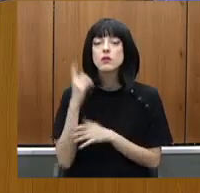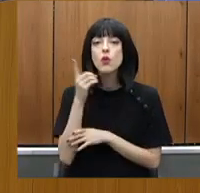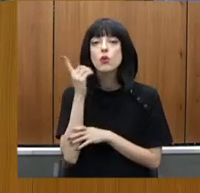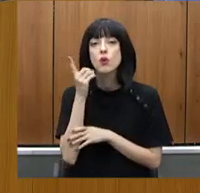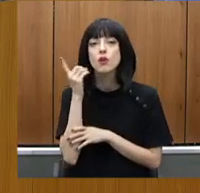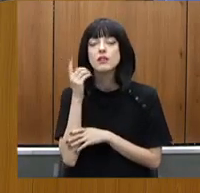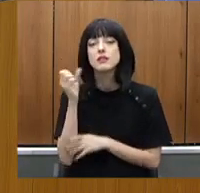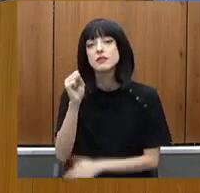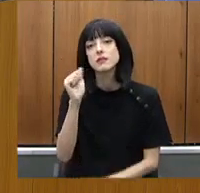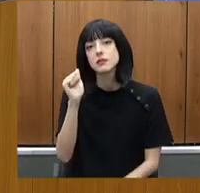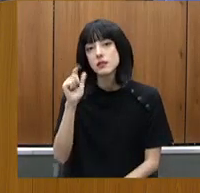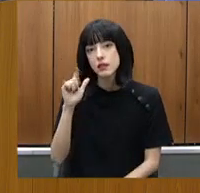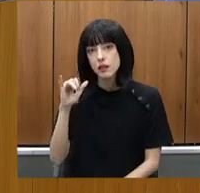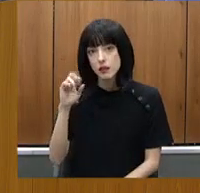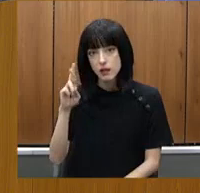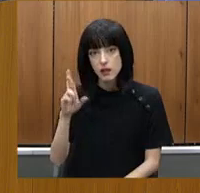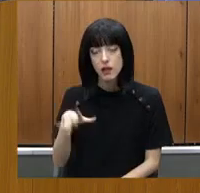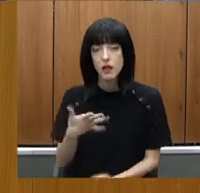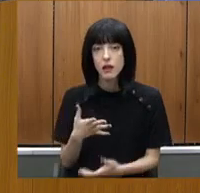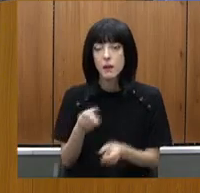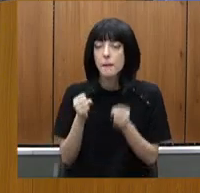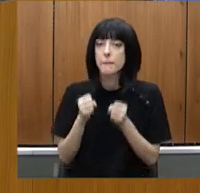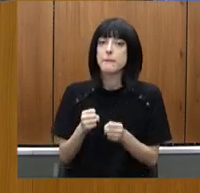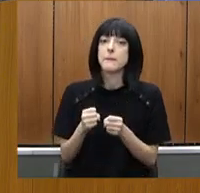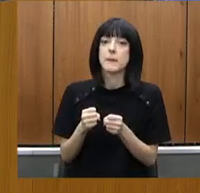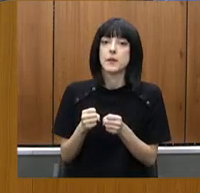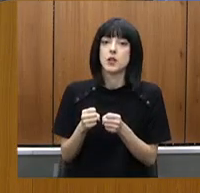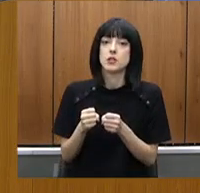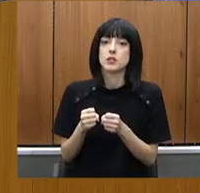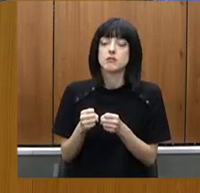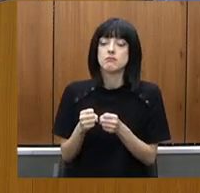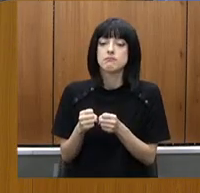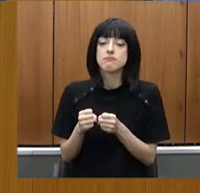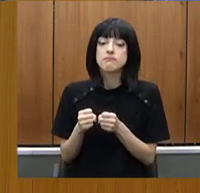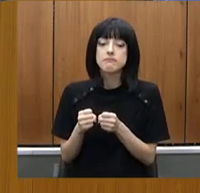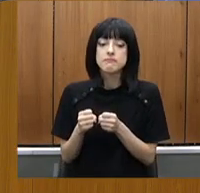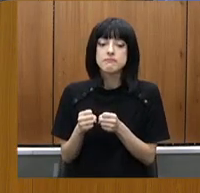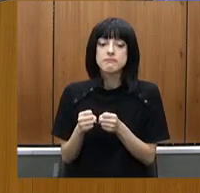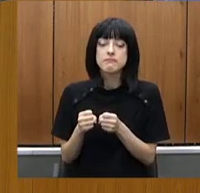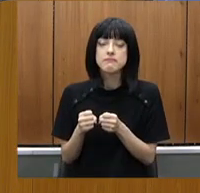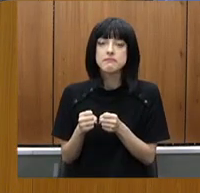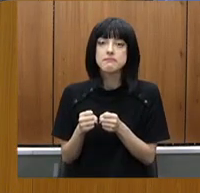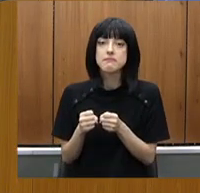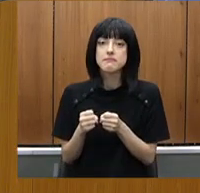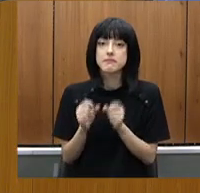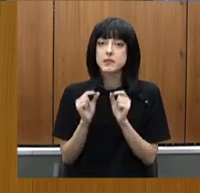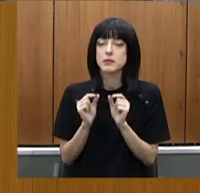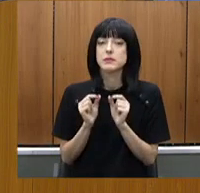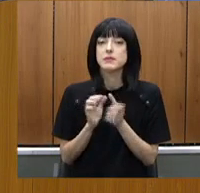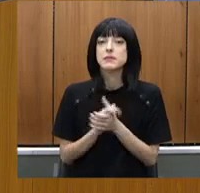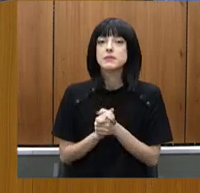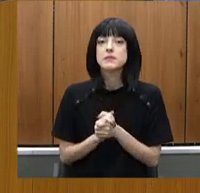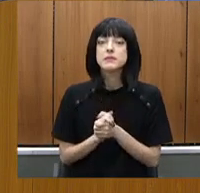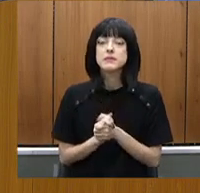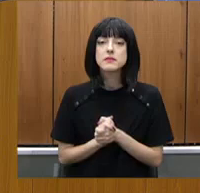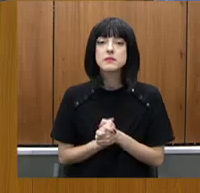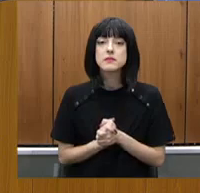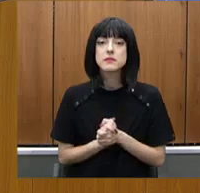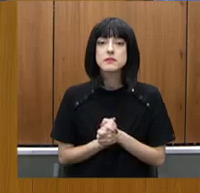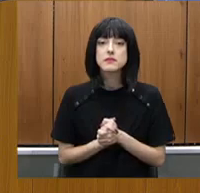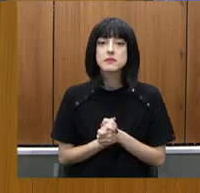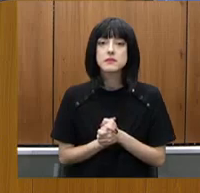mais uma vez já que os representantes que aqui tiveram para fazer o debate não ocupavam cargos de